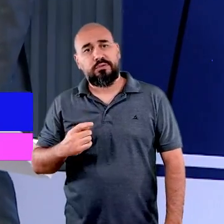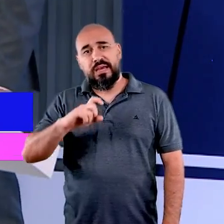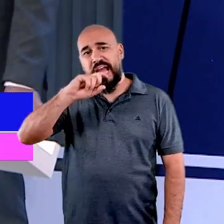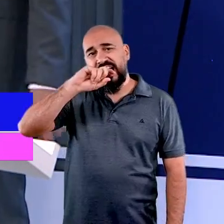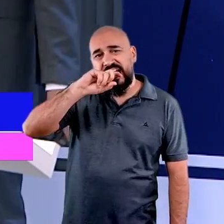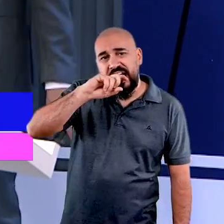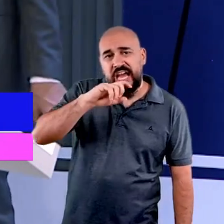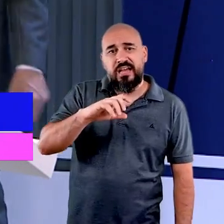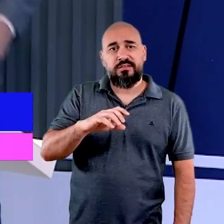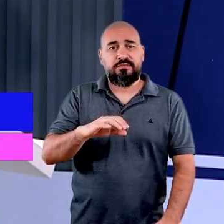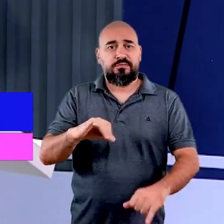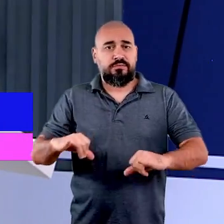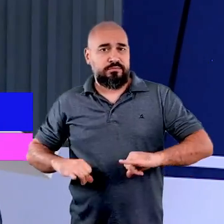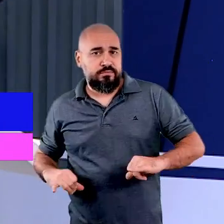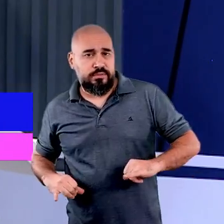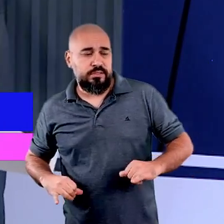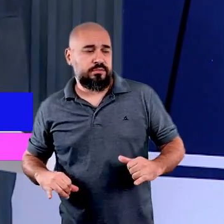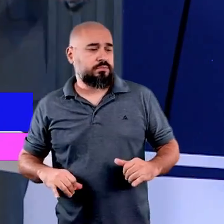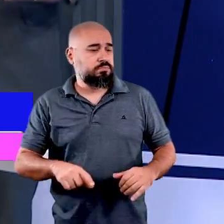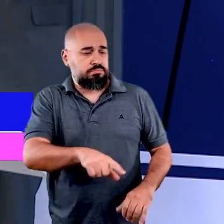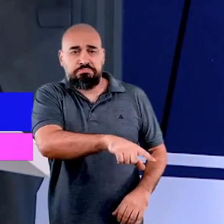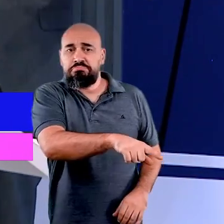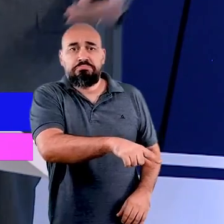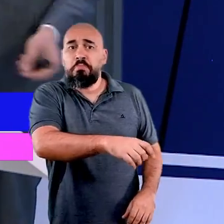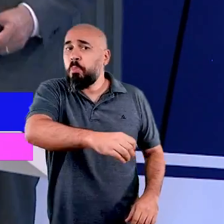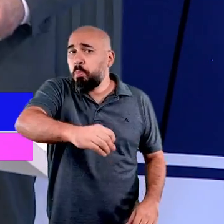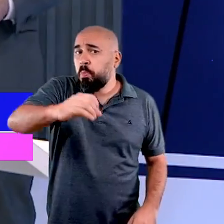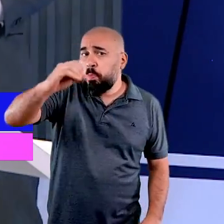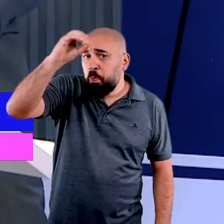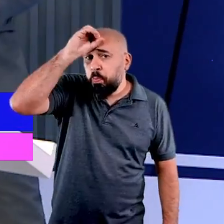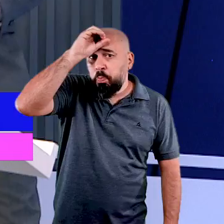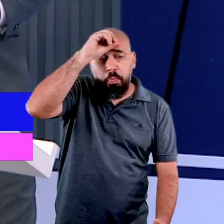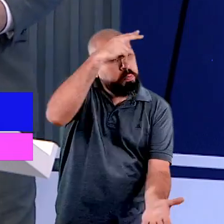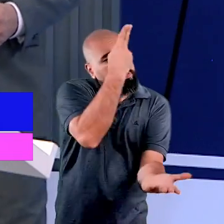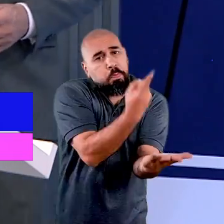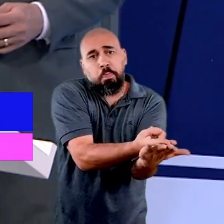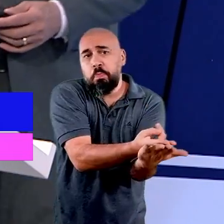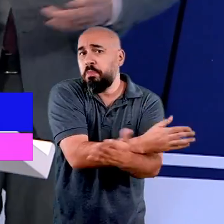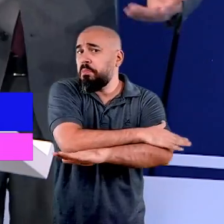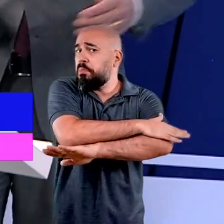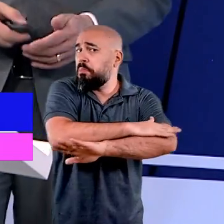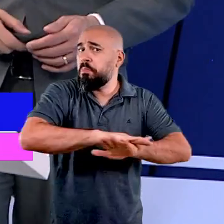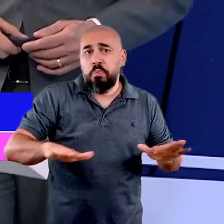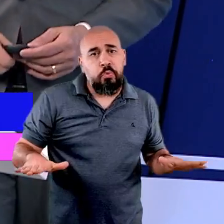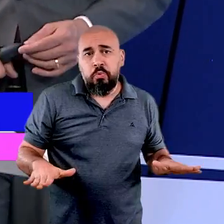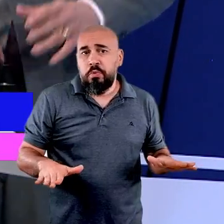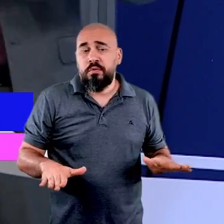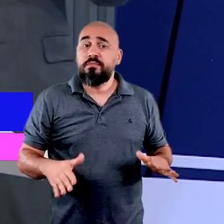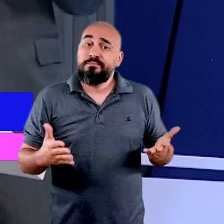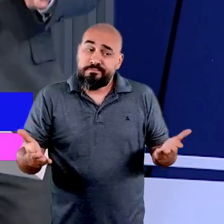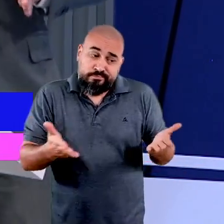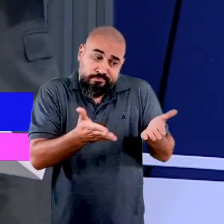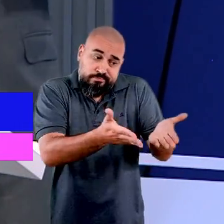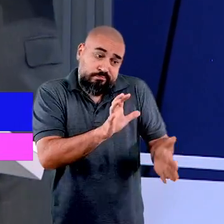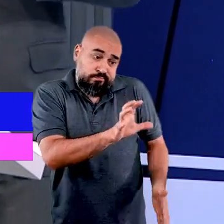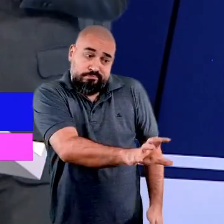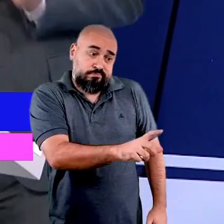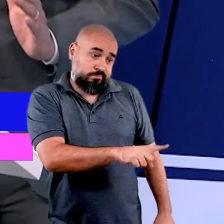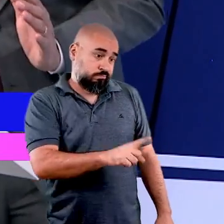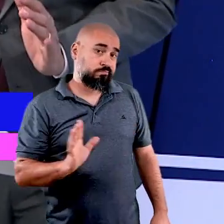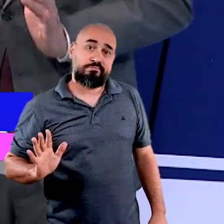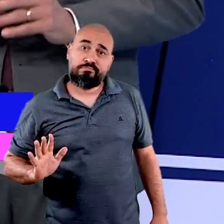porque eles estão afastados de tudo o que acontece debaixo do sol. Essa é a condição dos mortos. Então, os mortos